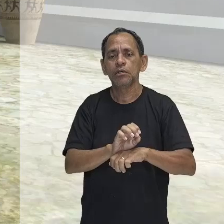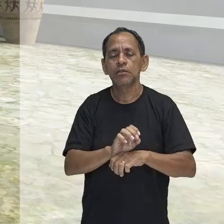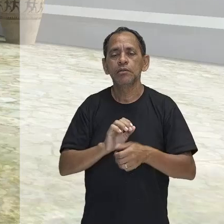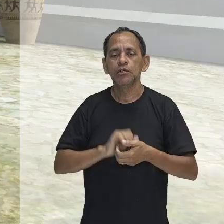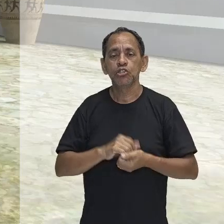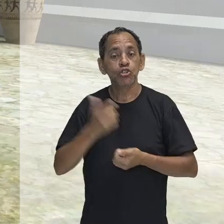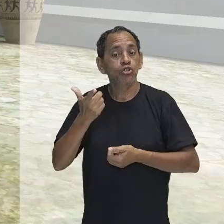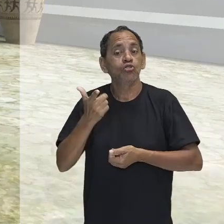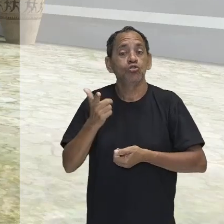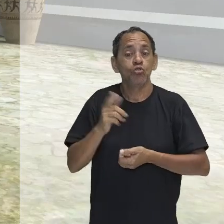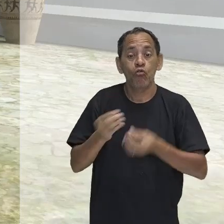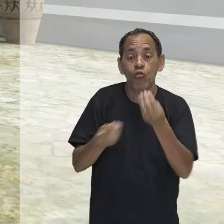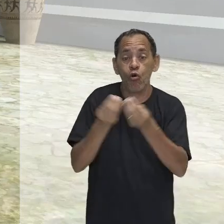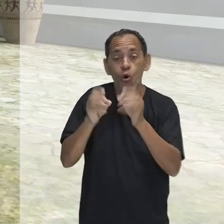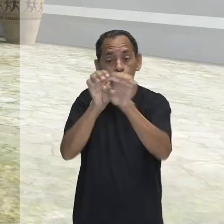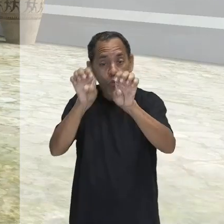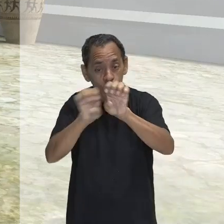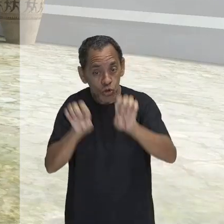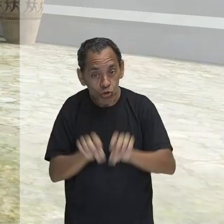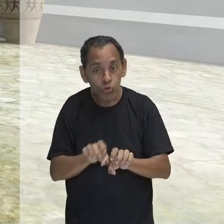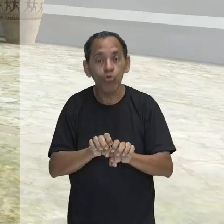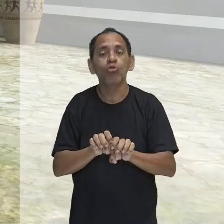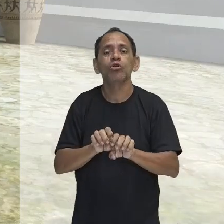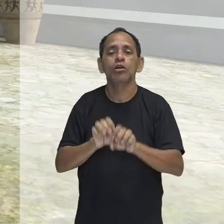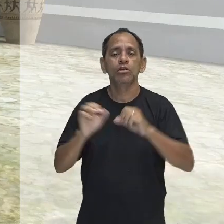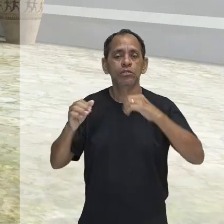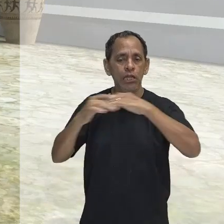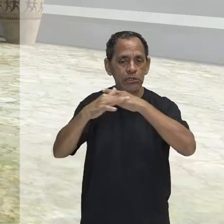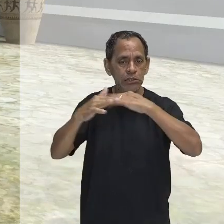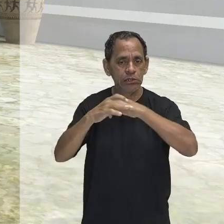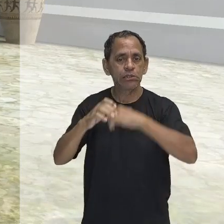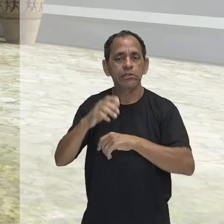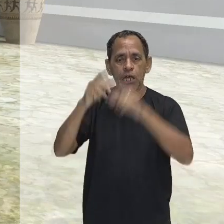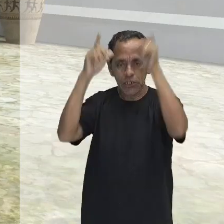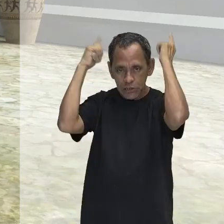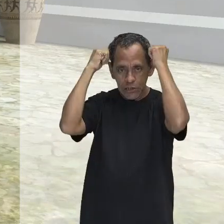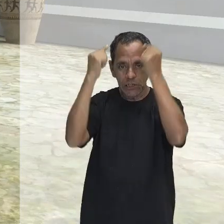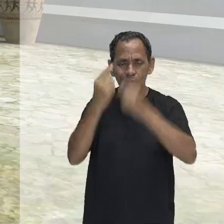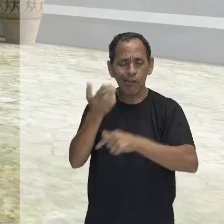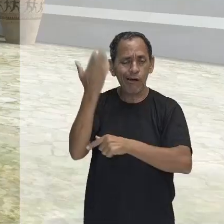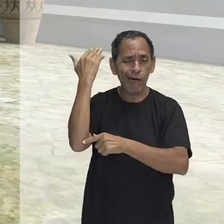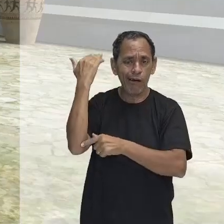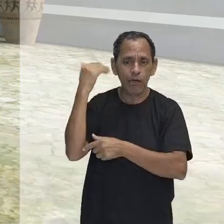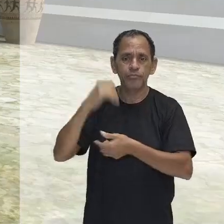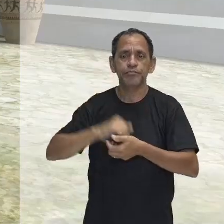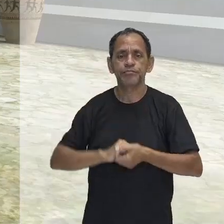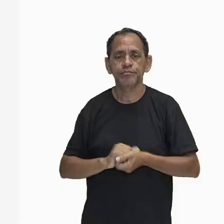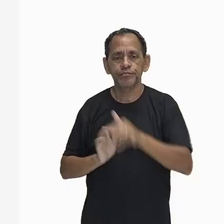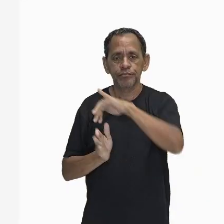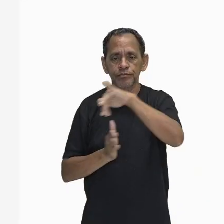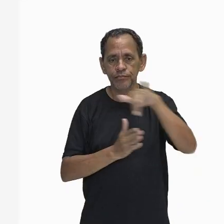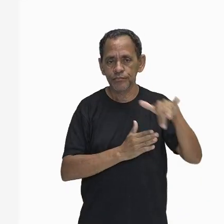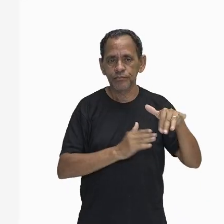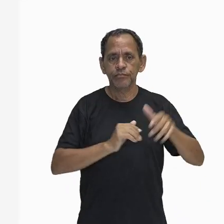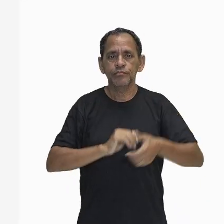era estruturada a sociedade grega lá na Grécia Antiga. Beleza, galera? Vamos ao texto, vamos